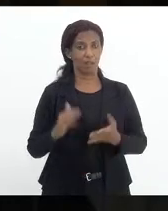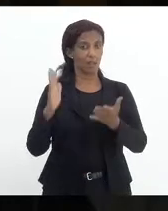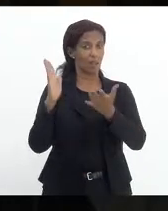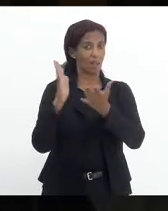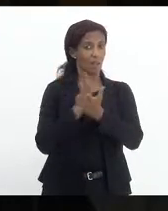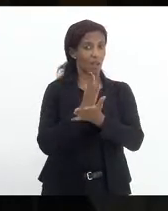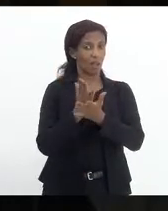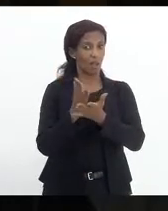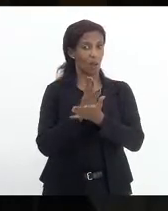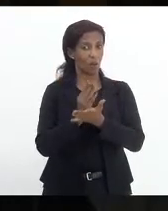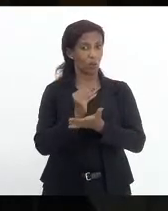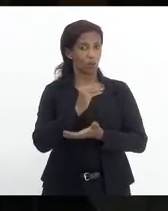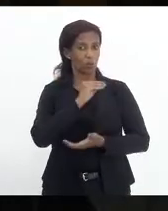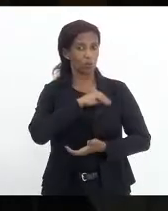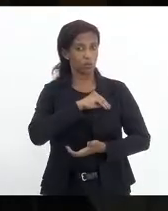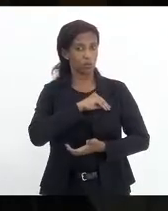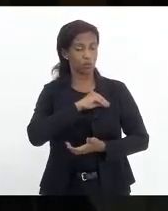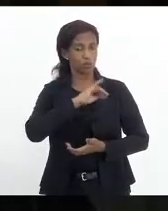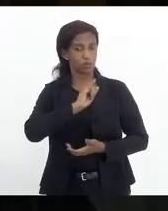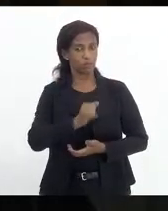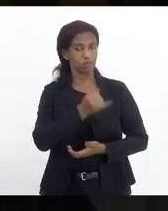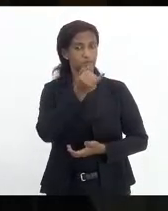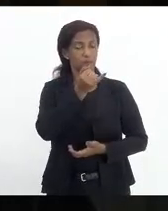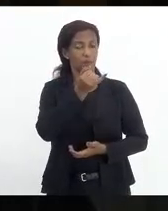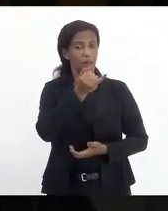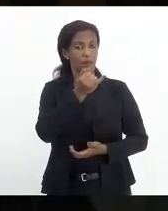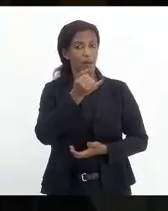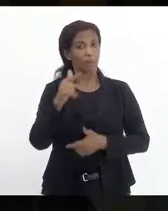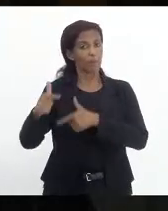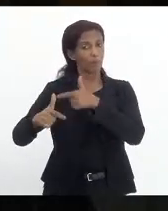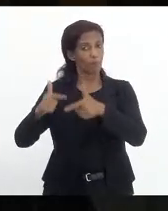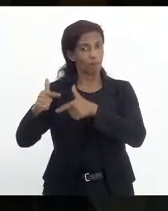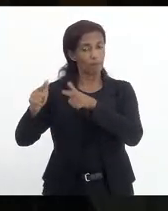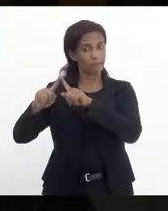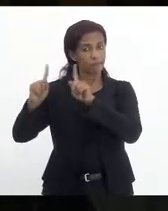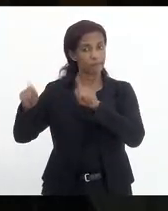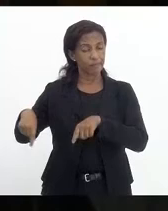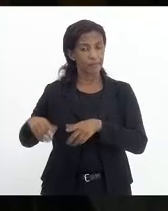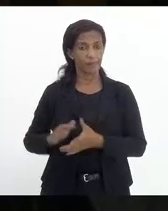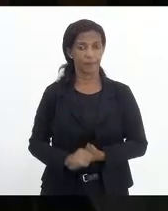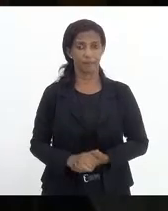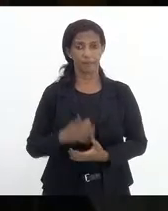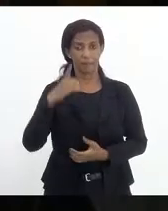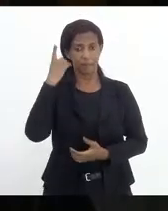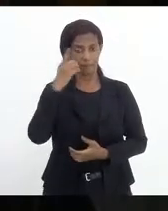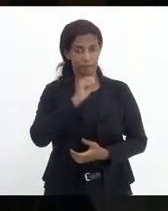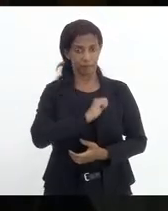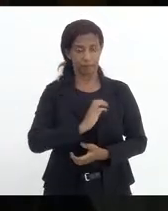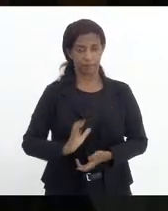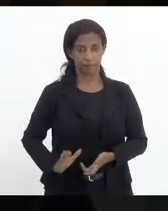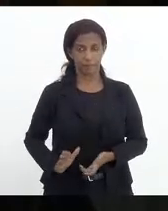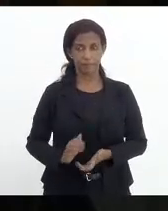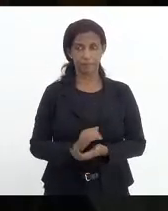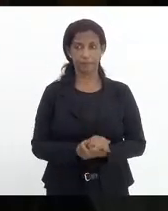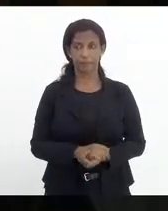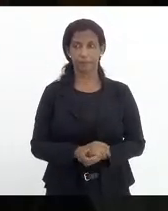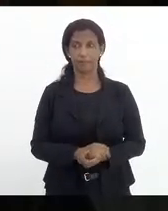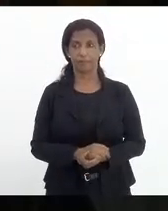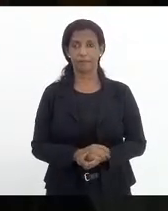reposição salarial para um servidor público Deputado André Ceciliano